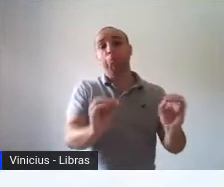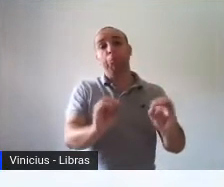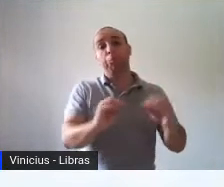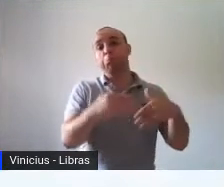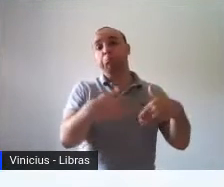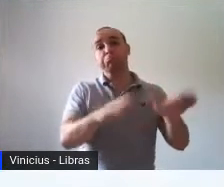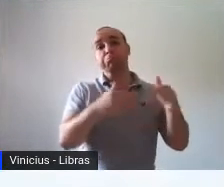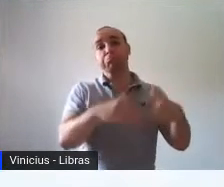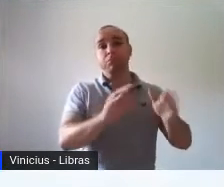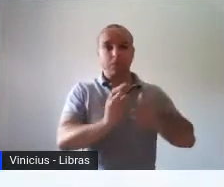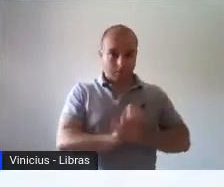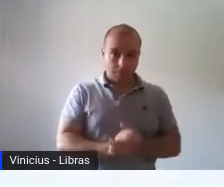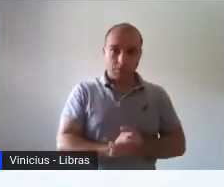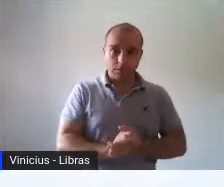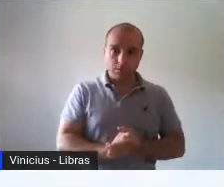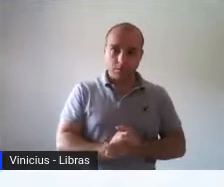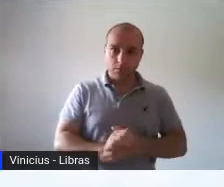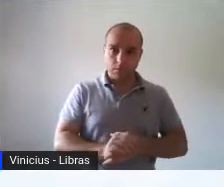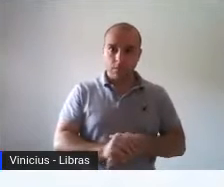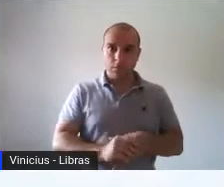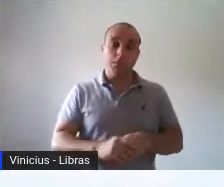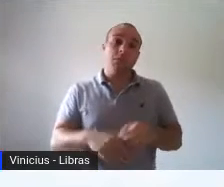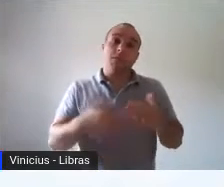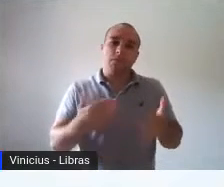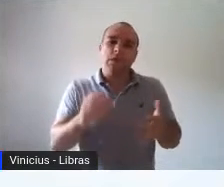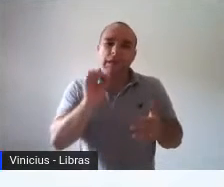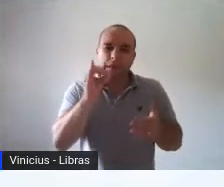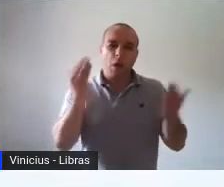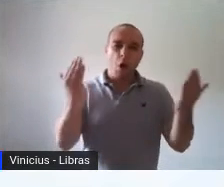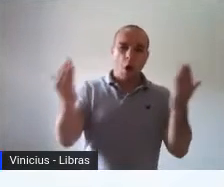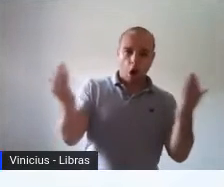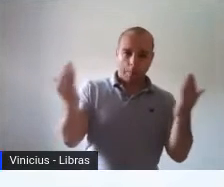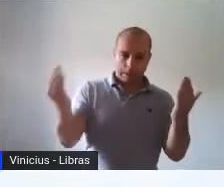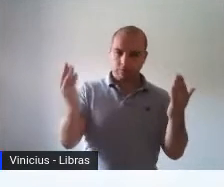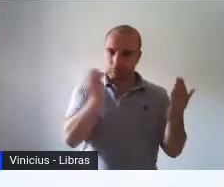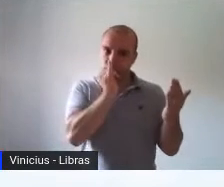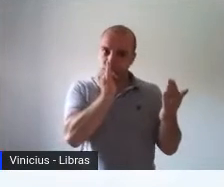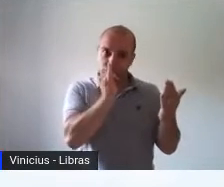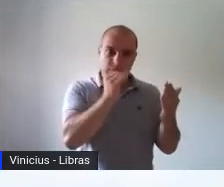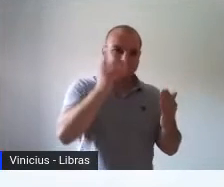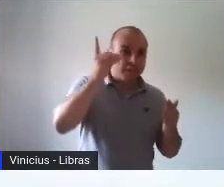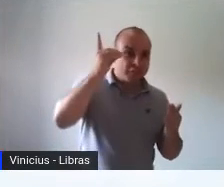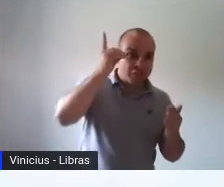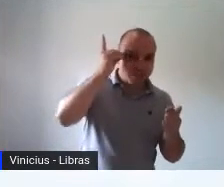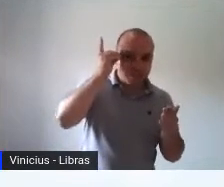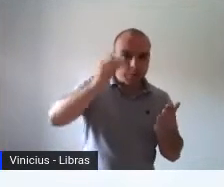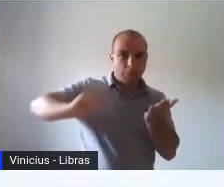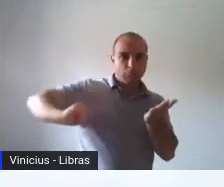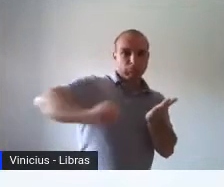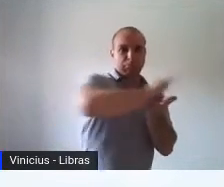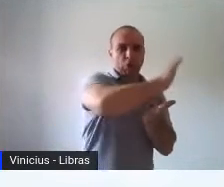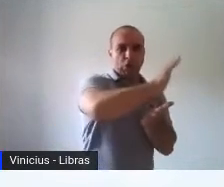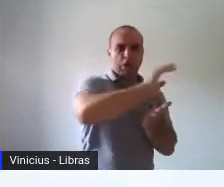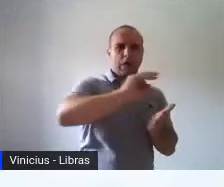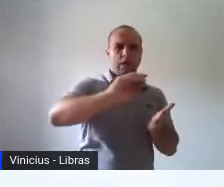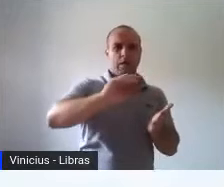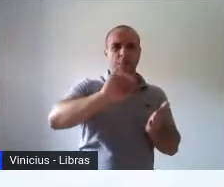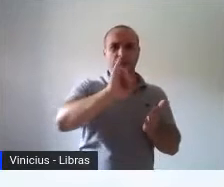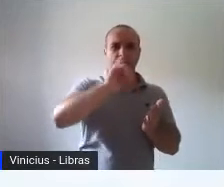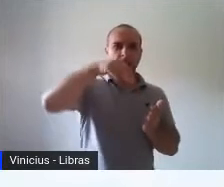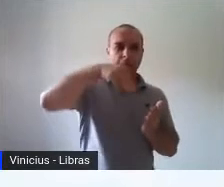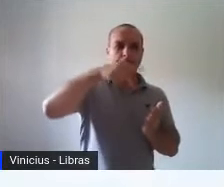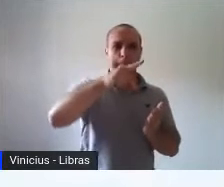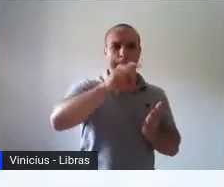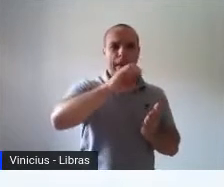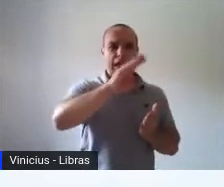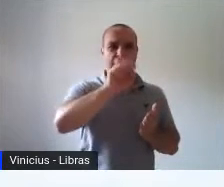o impeachment até antes do governo Bolsonaro, no governo Temer, né, provisório do Temer, ele não cumpriu